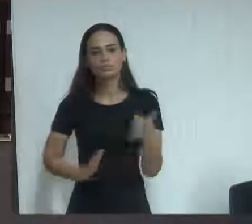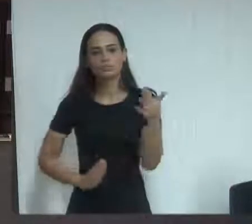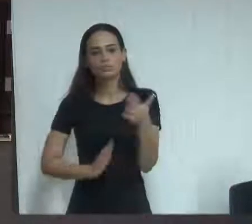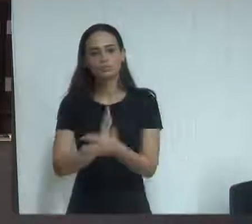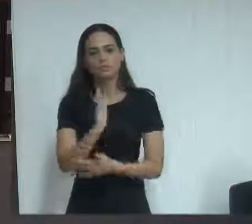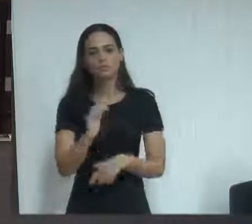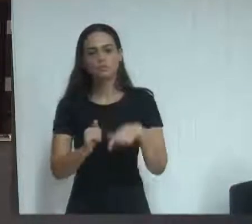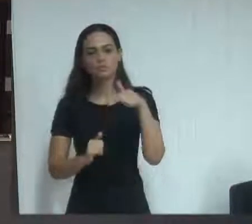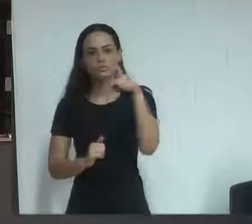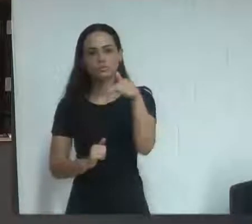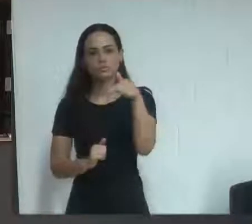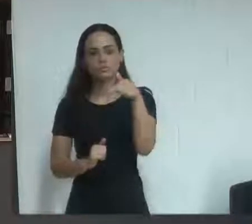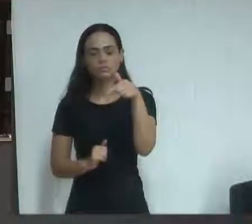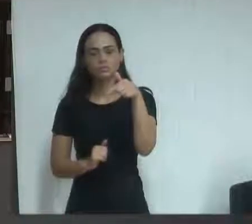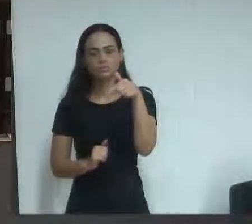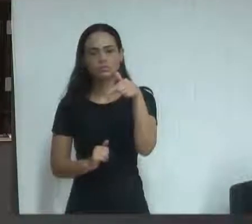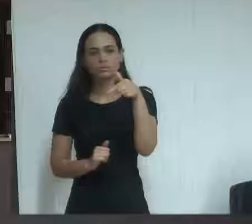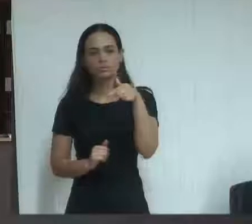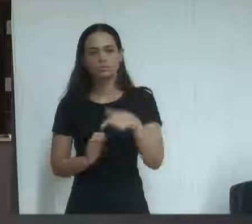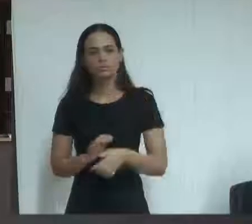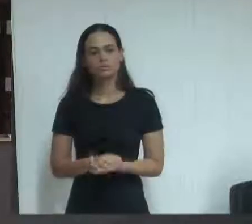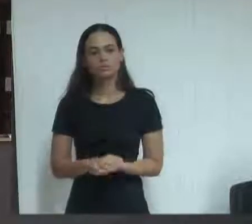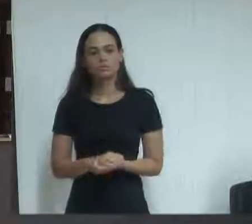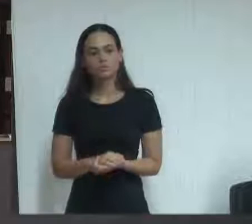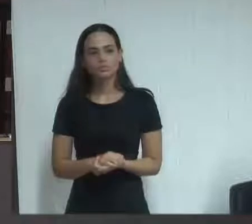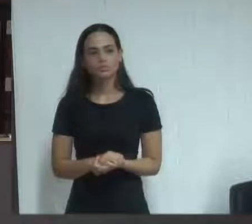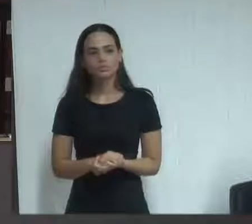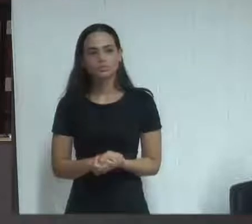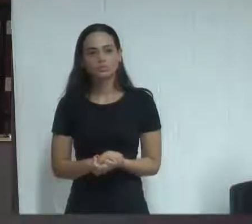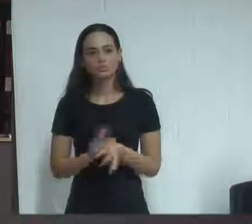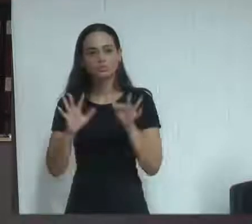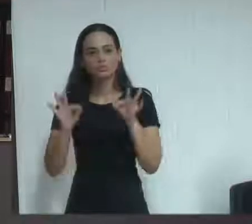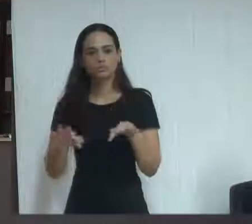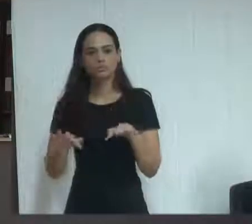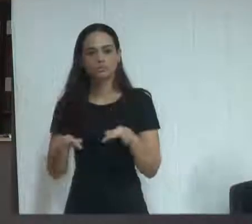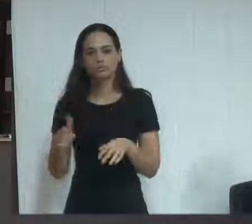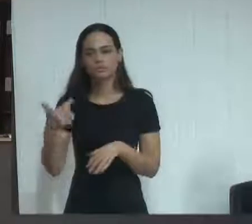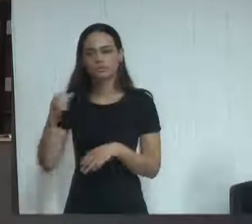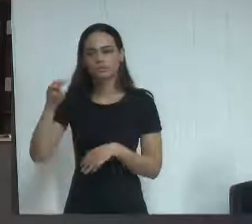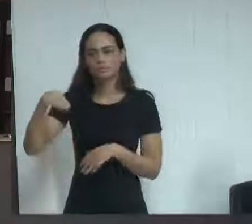7 votos favoráveis. Está suspensa a sessão por 10 minutos.